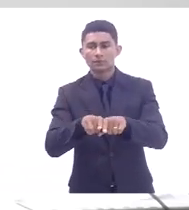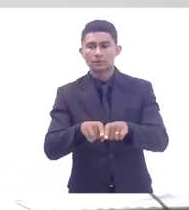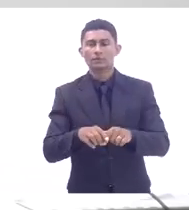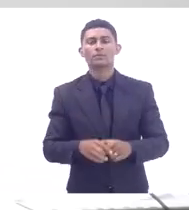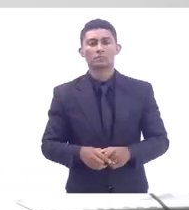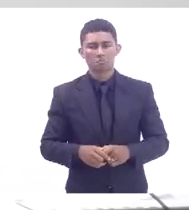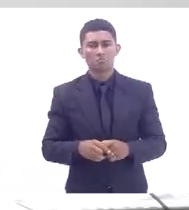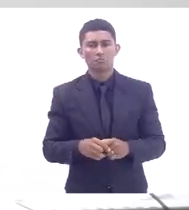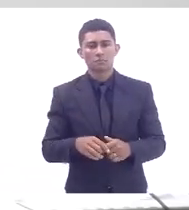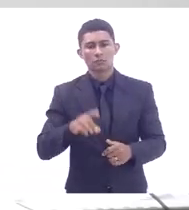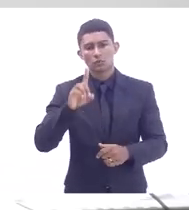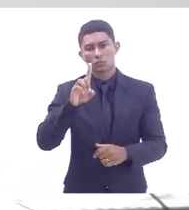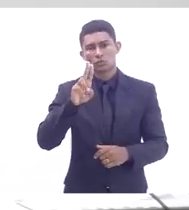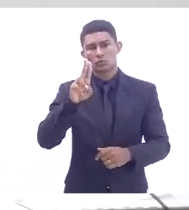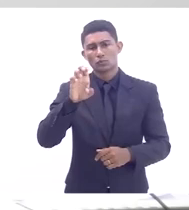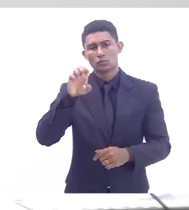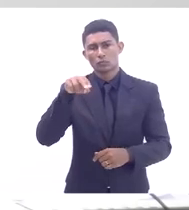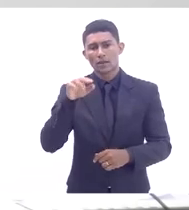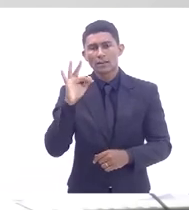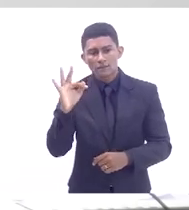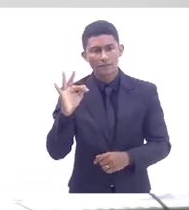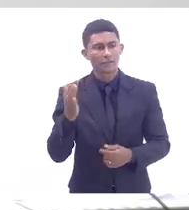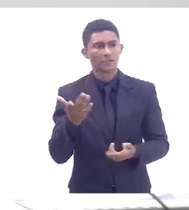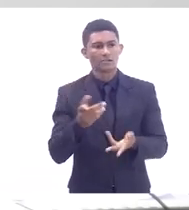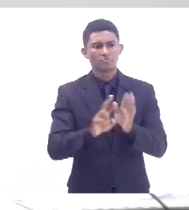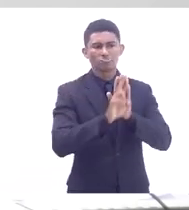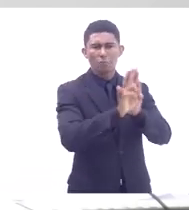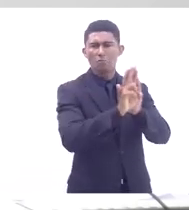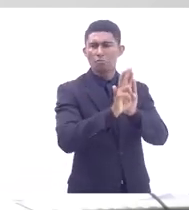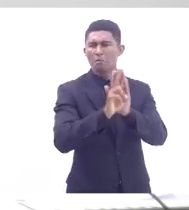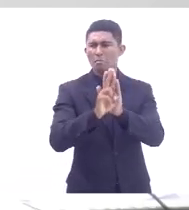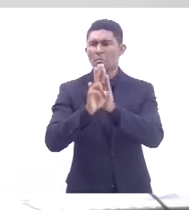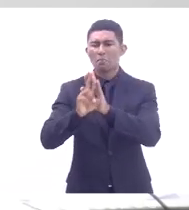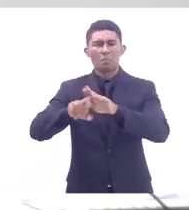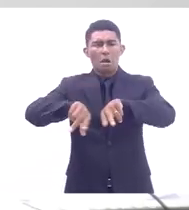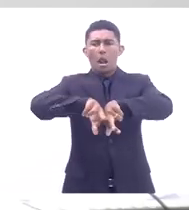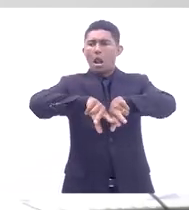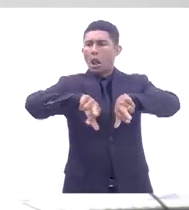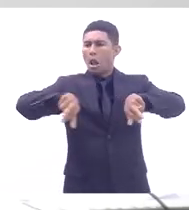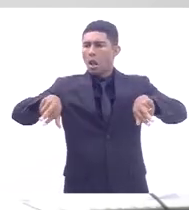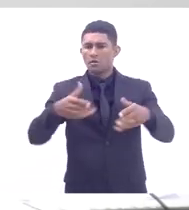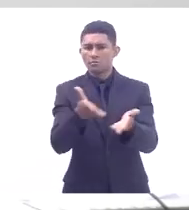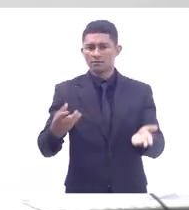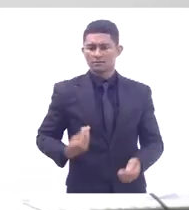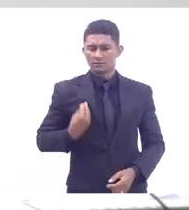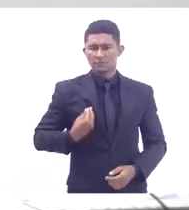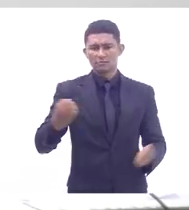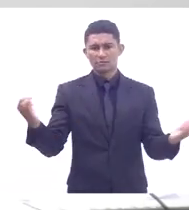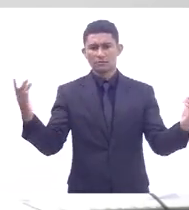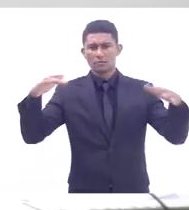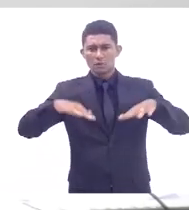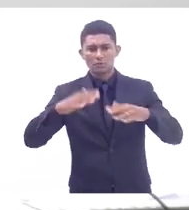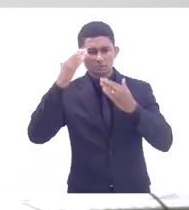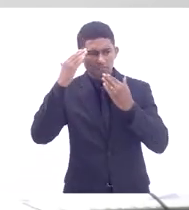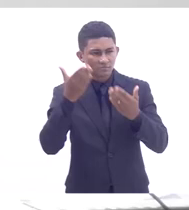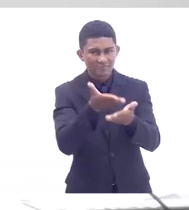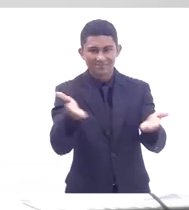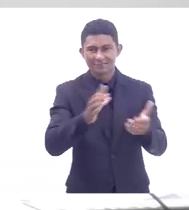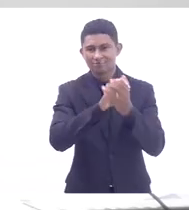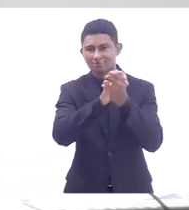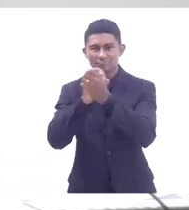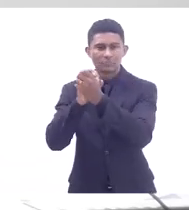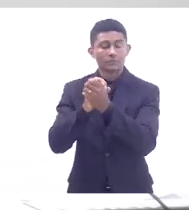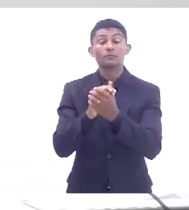doença em nossa querida doenfe entre outras representações todas as presenças eu quero também fazer aqui uma brevíssima